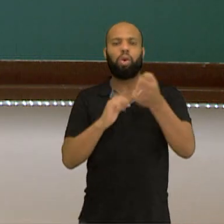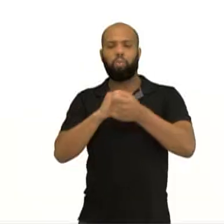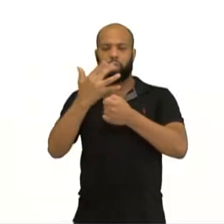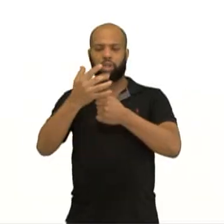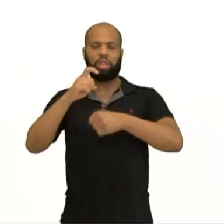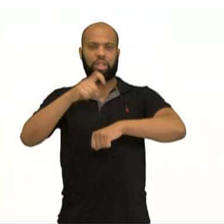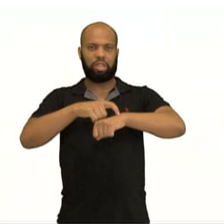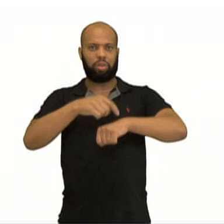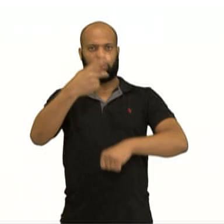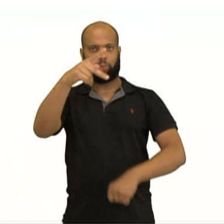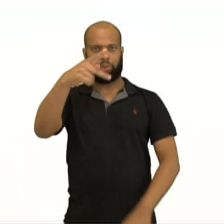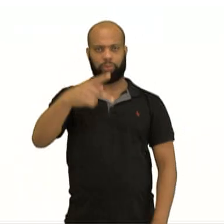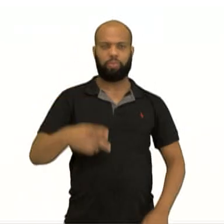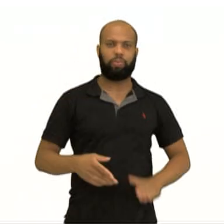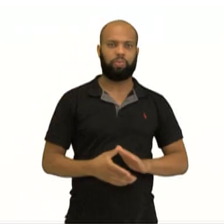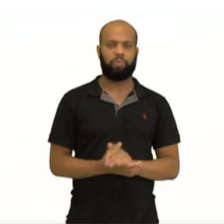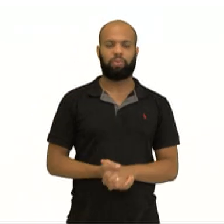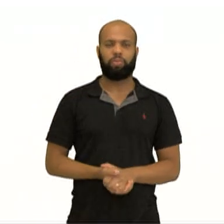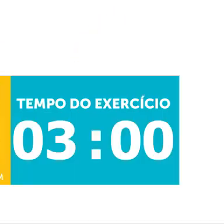para vocês.